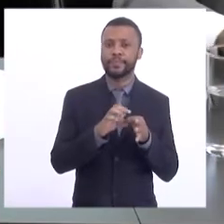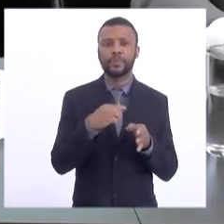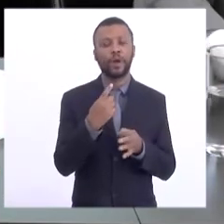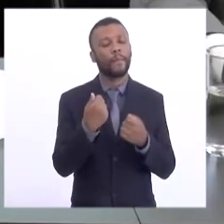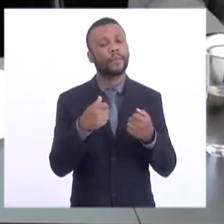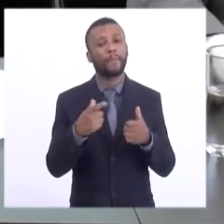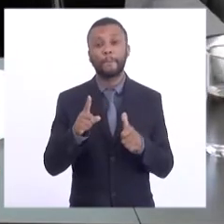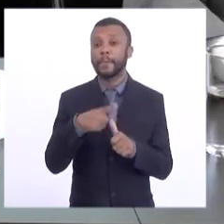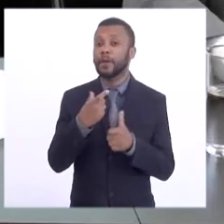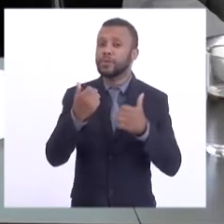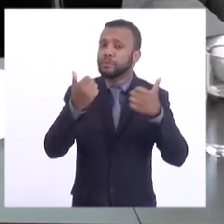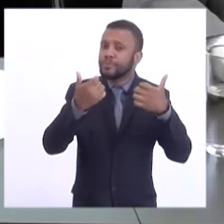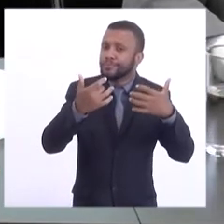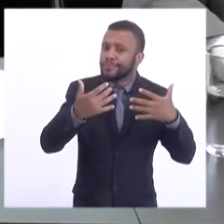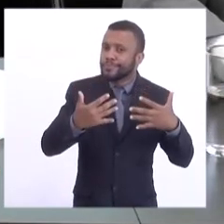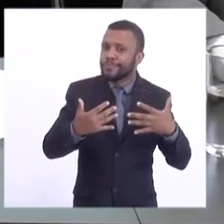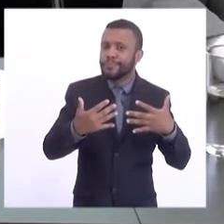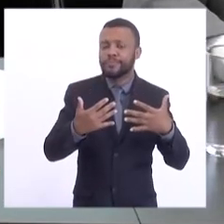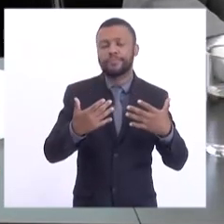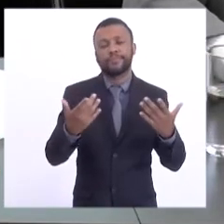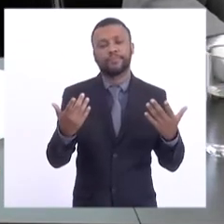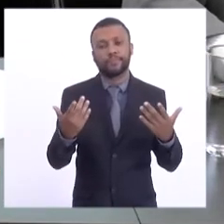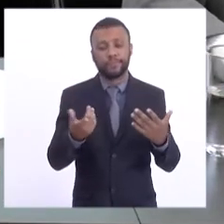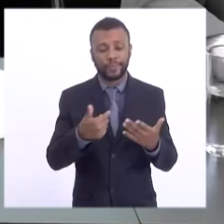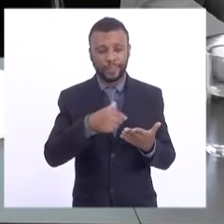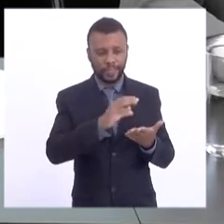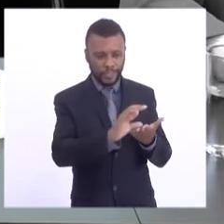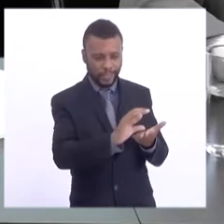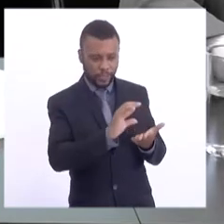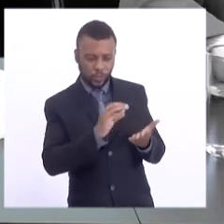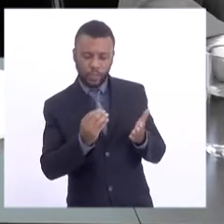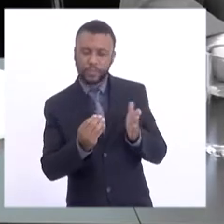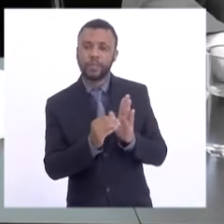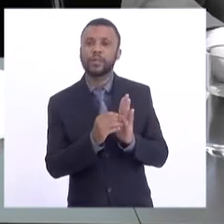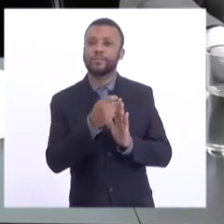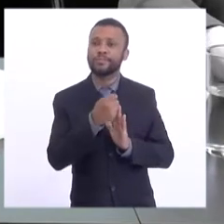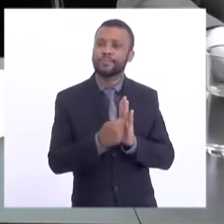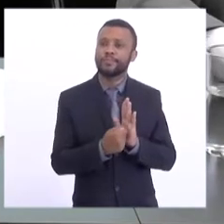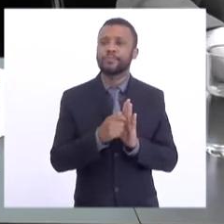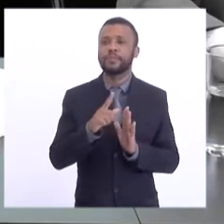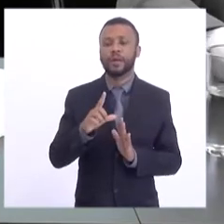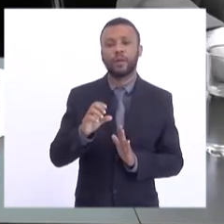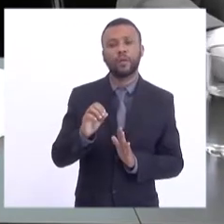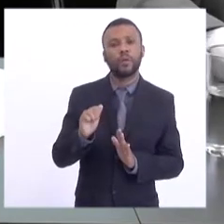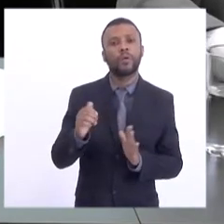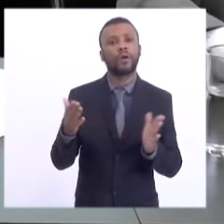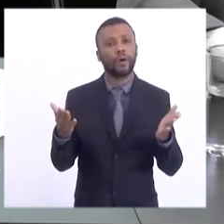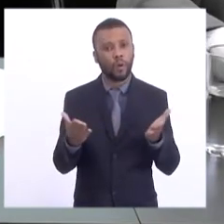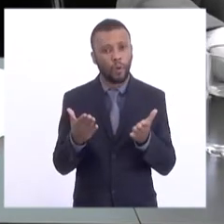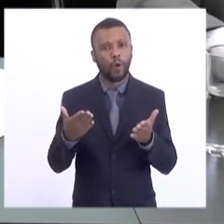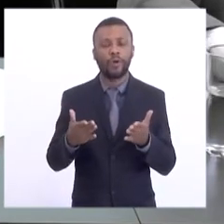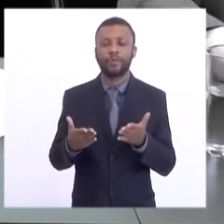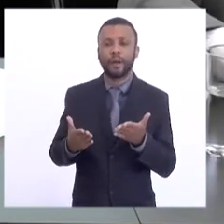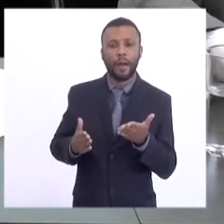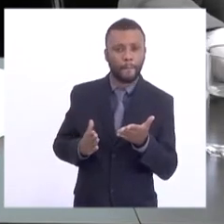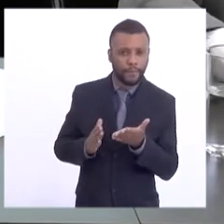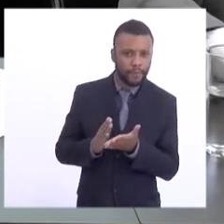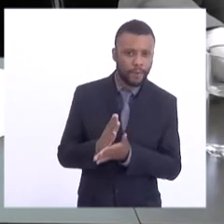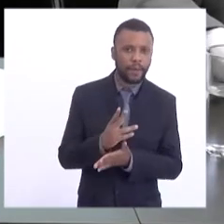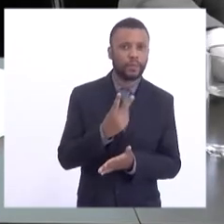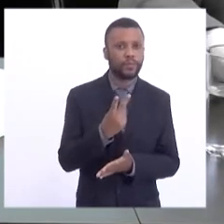esclarecer e esse recurso que tá na lua hoje aprovado é de dois